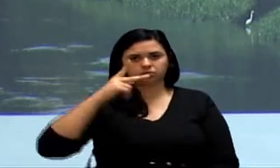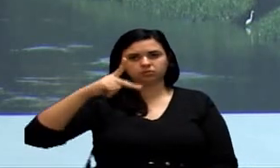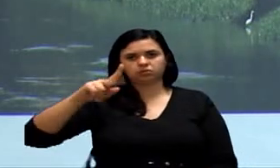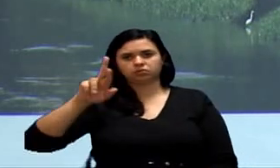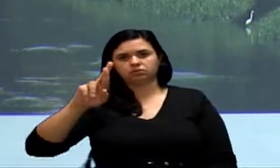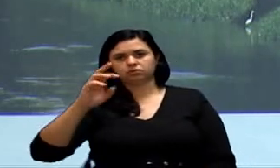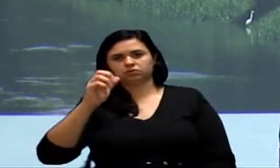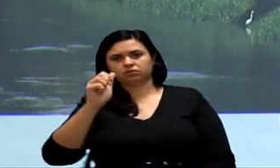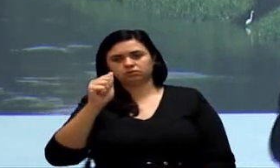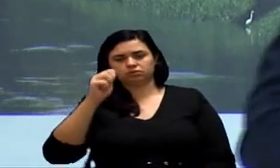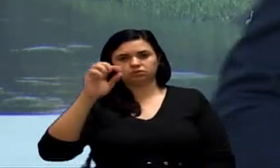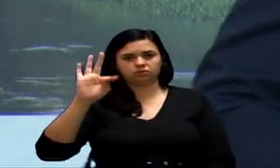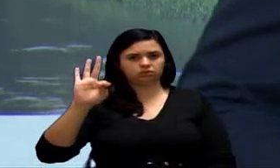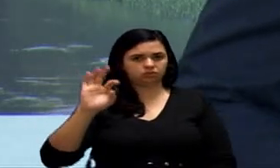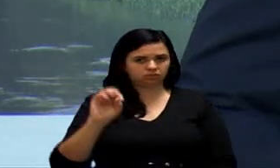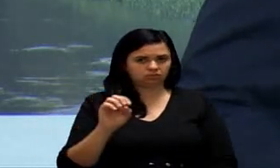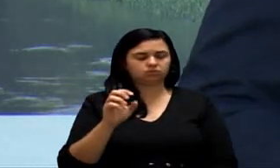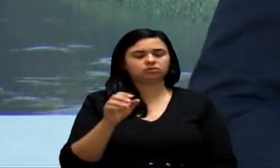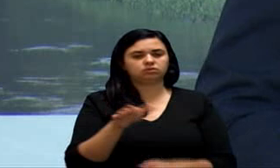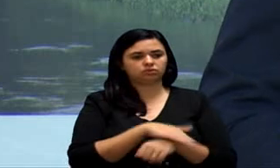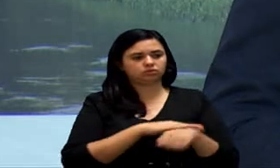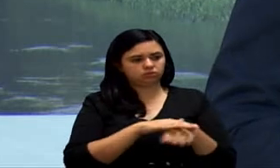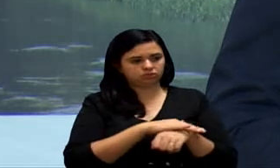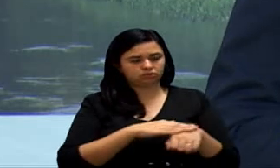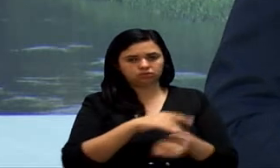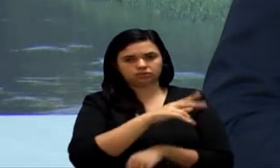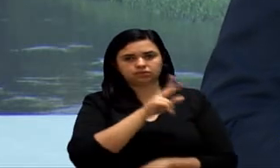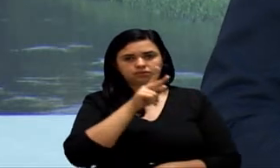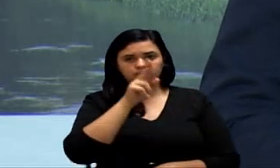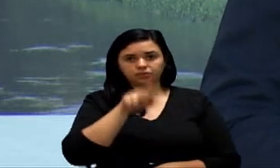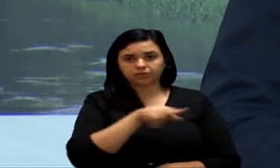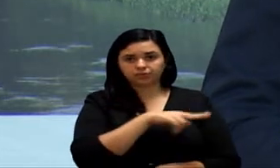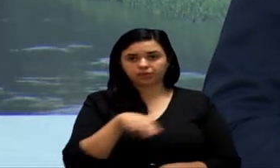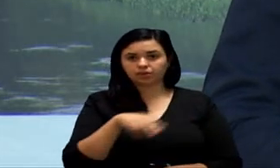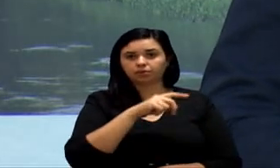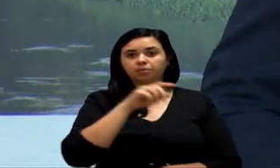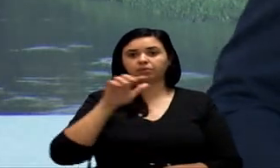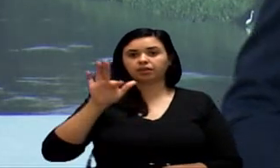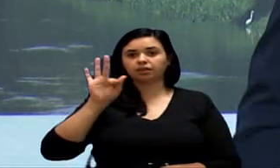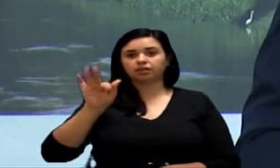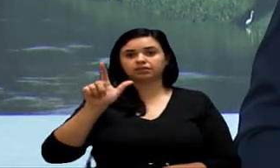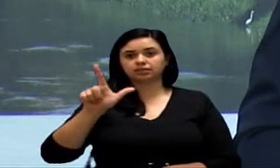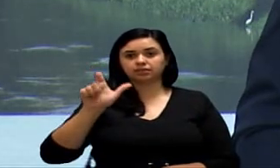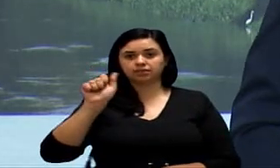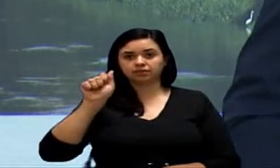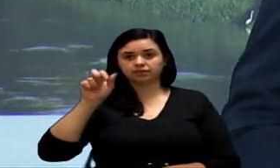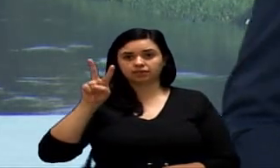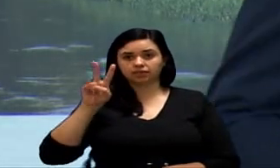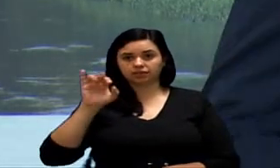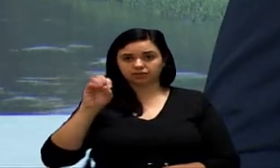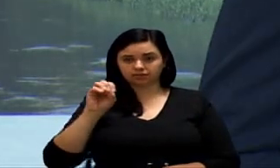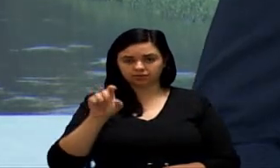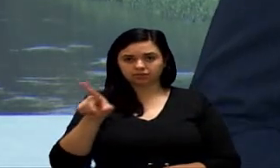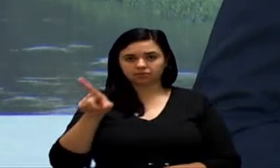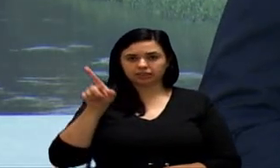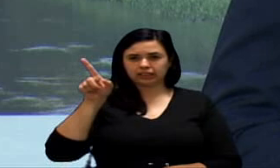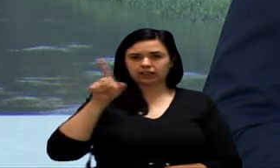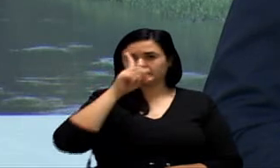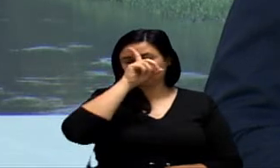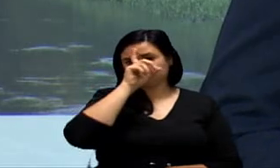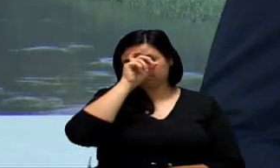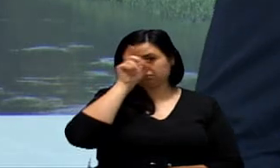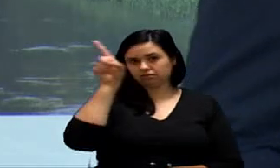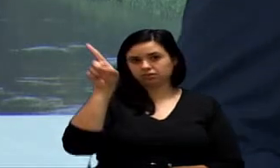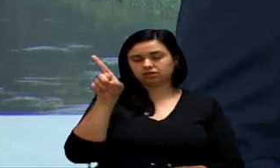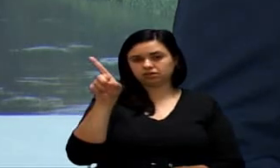Flávio, e o padre Flávio reivindicou aqui, próximo da Santa Casa, não dentro. Pessoa que vai tratar oncologia,